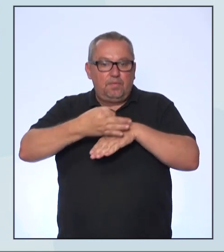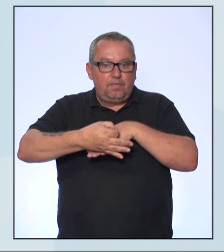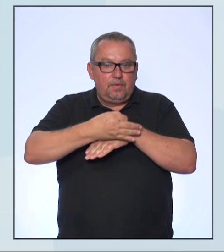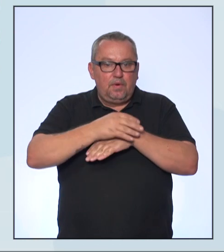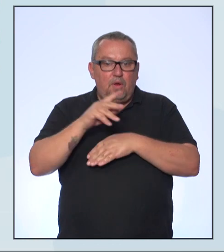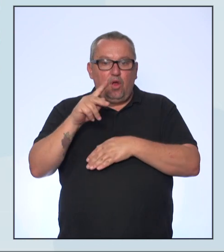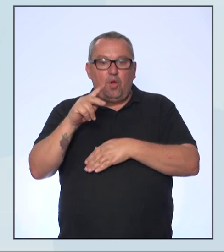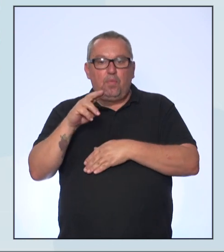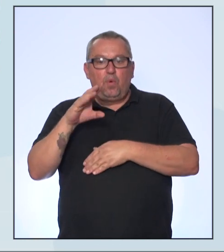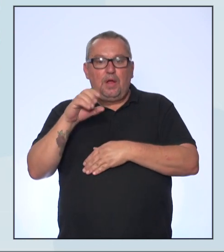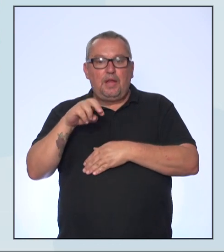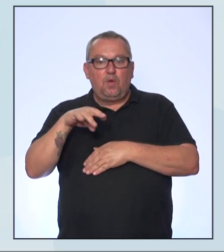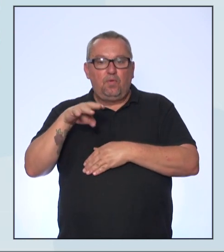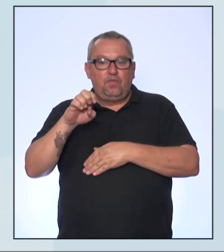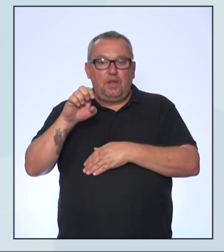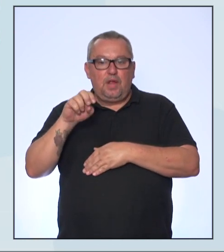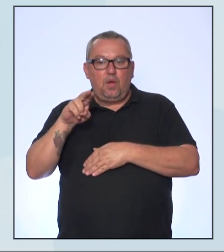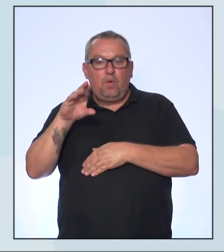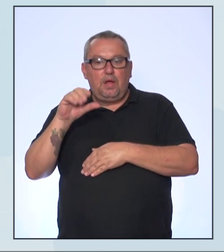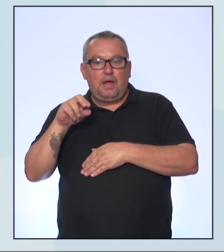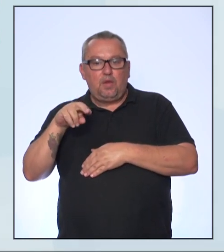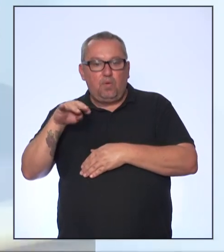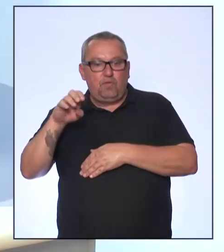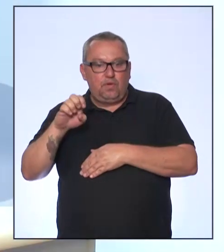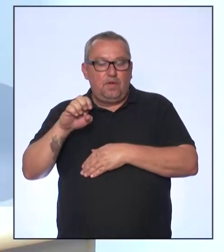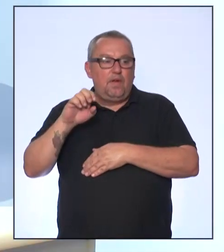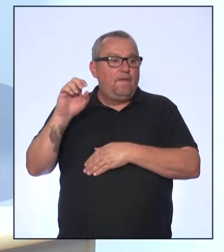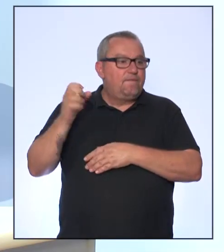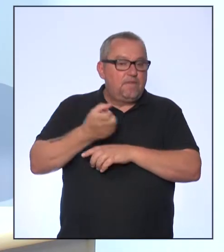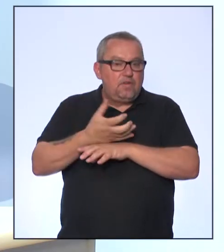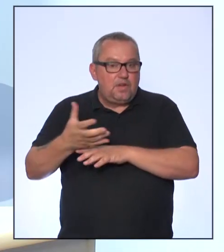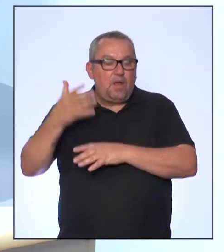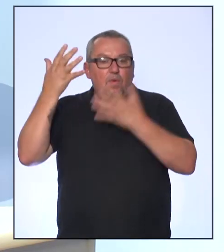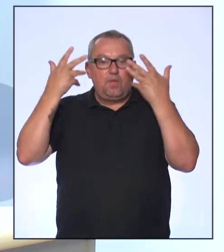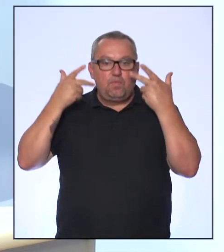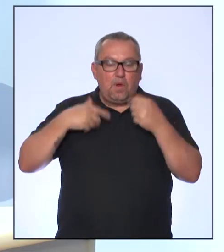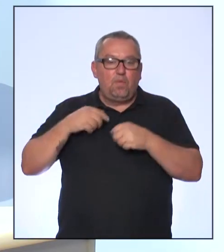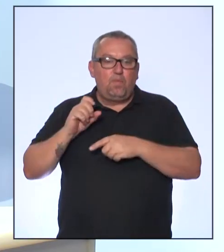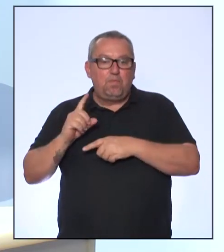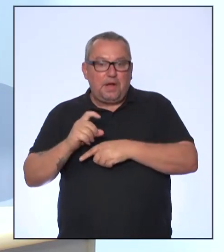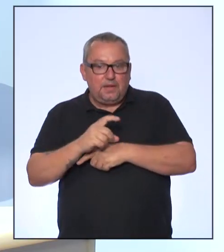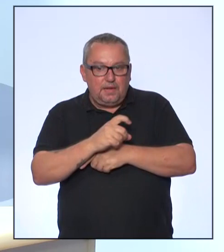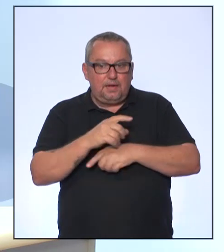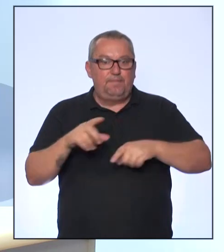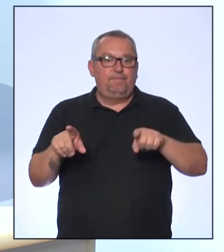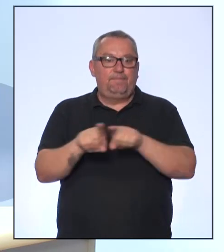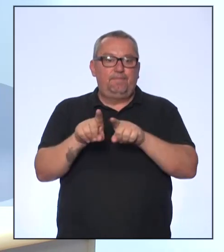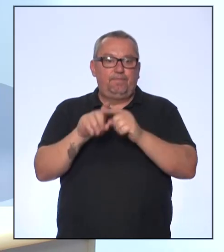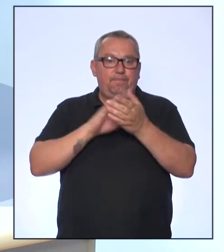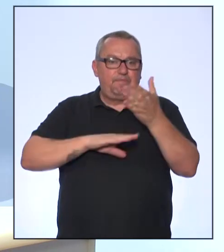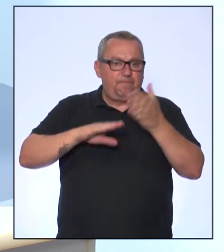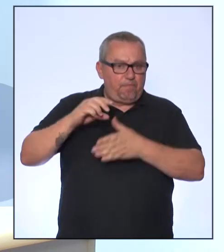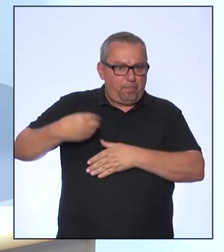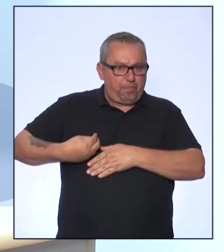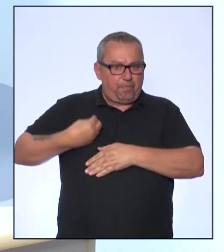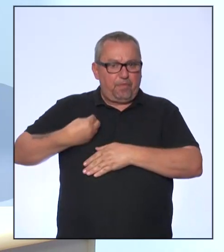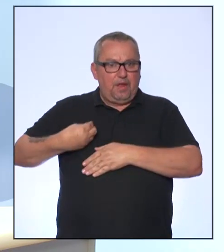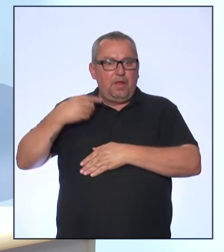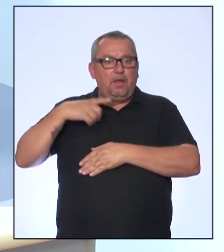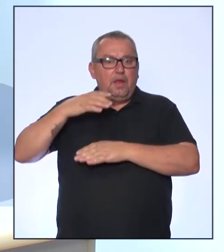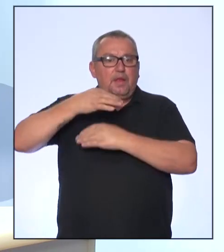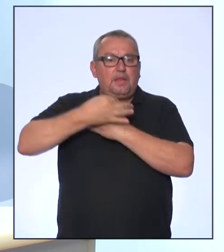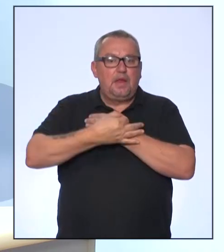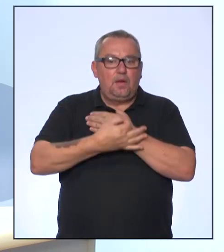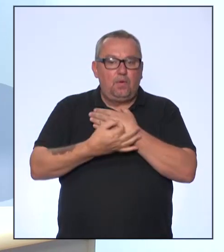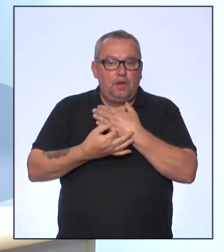celulares, procariontes, eucariontes, os vegetais, os animais, as bactérias, tá? Todos os seres vivos são formados por